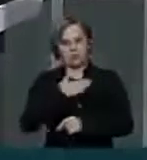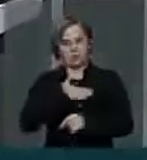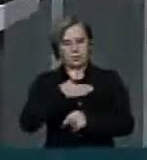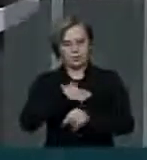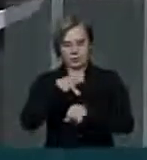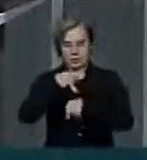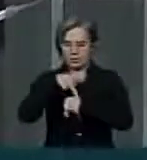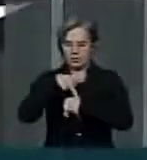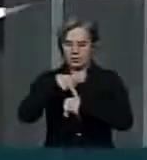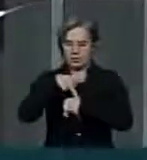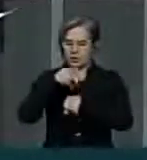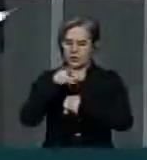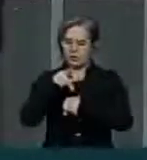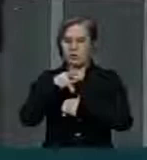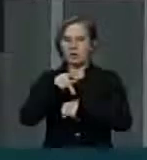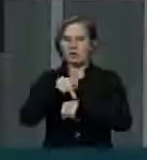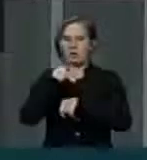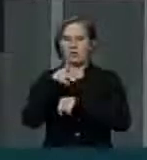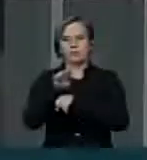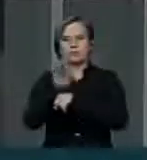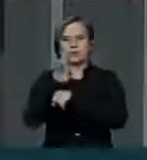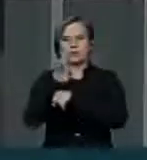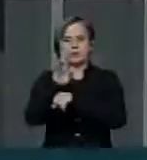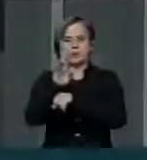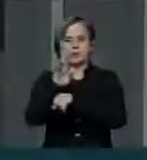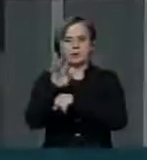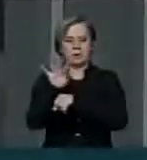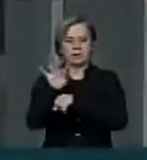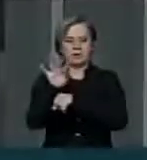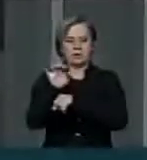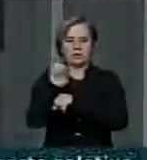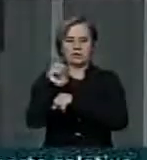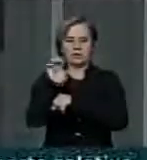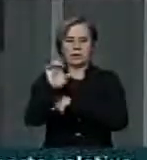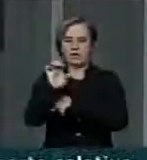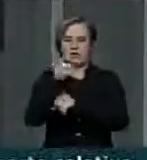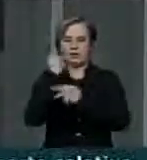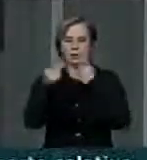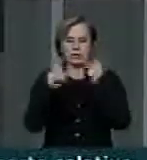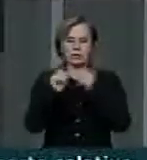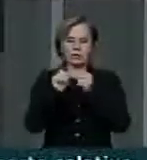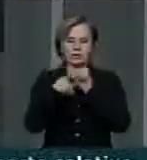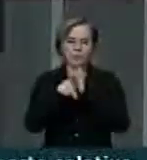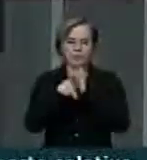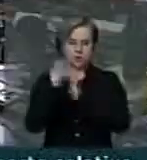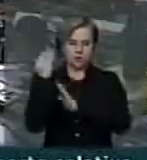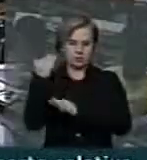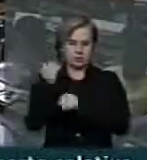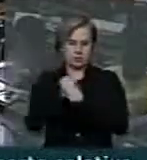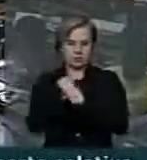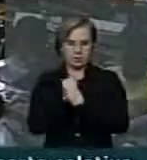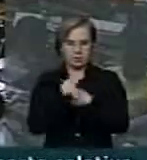fiz em 1986. Chega de enrolação, queremos condução. Muito obrigado. Muito bem, Nazareno.